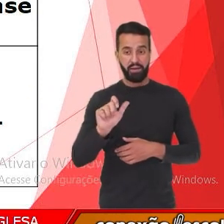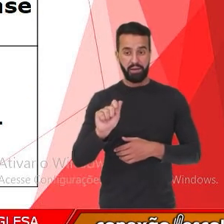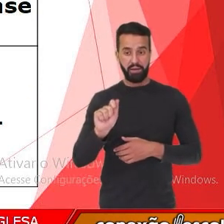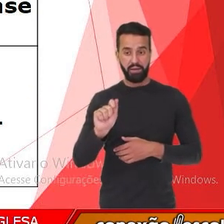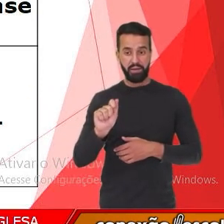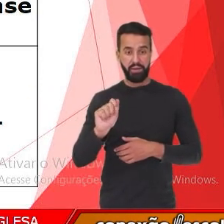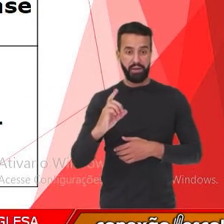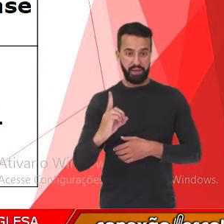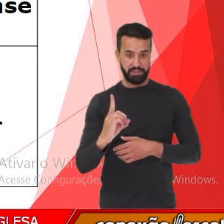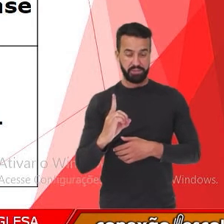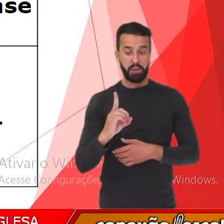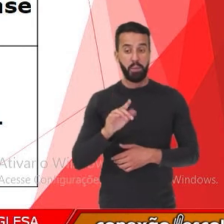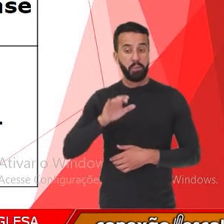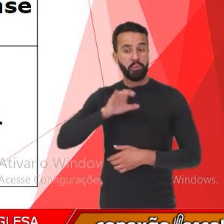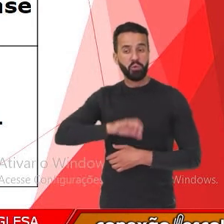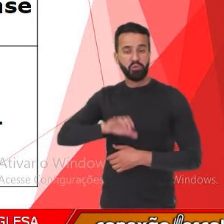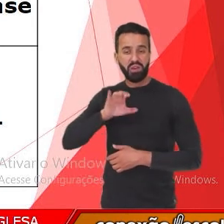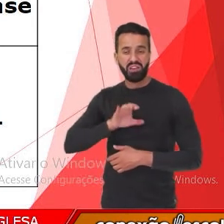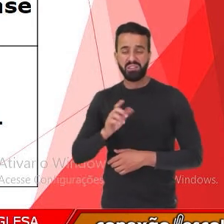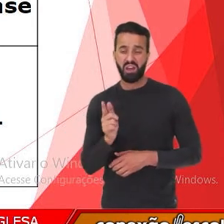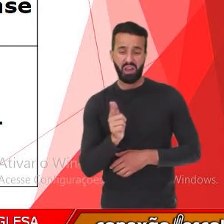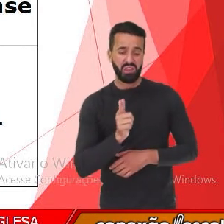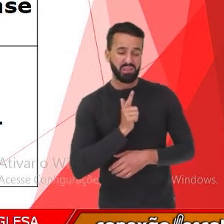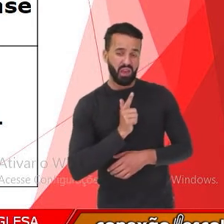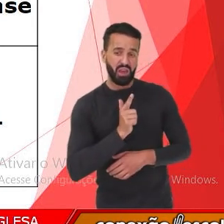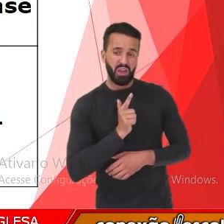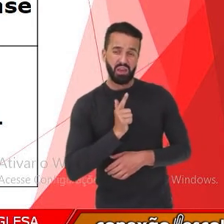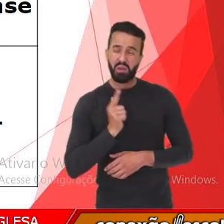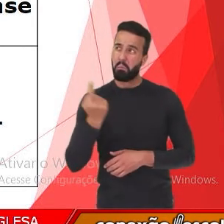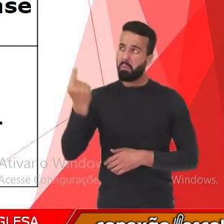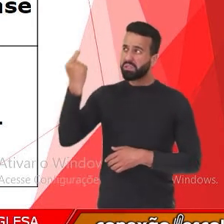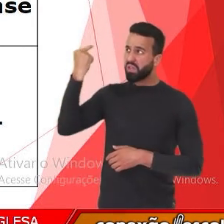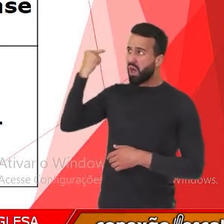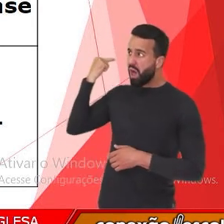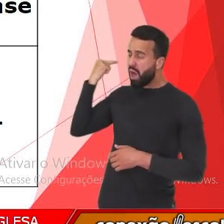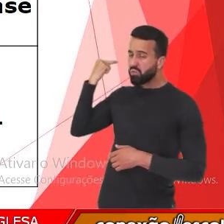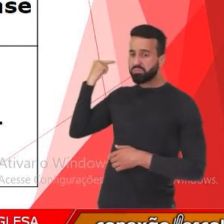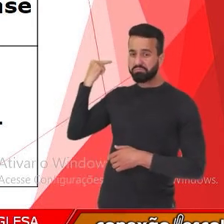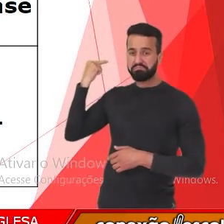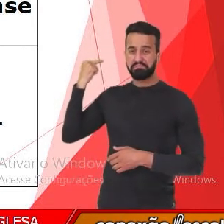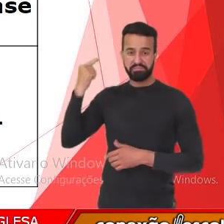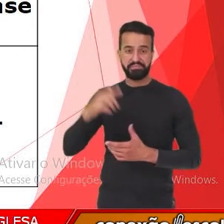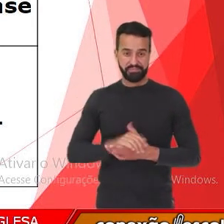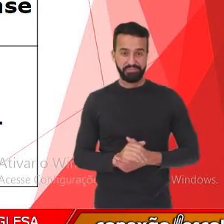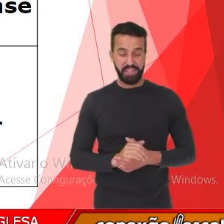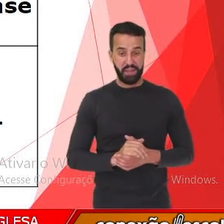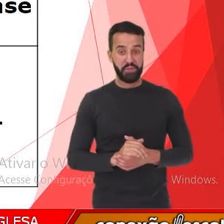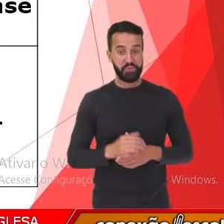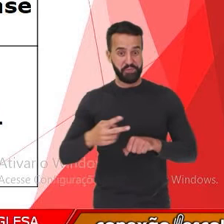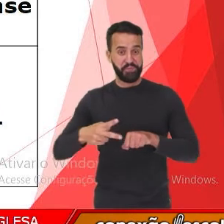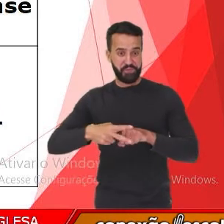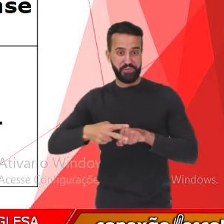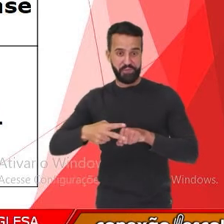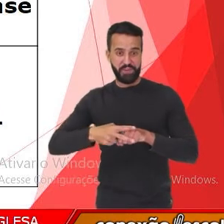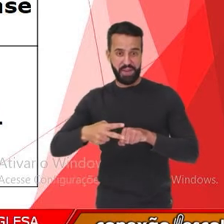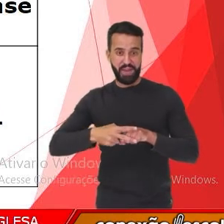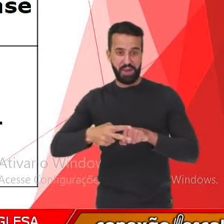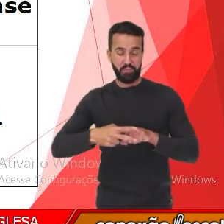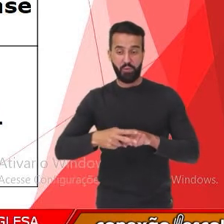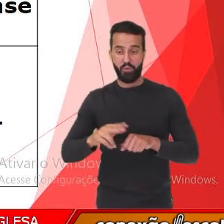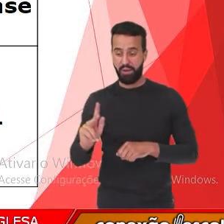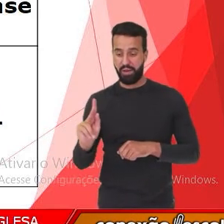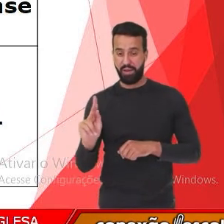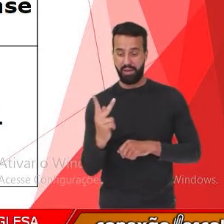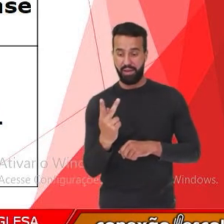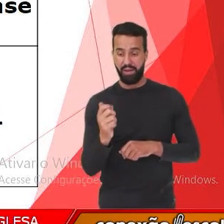em português dá essa ideia de tivesse, né? Se eu tivesse. Nós temos a ideia do verbo também, que o verbo